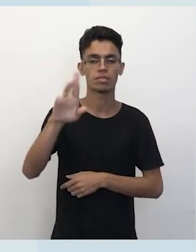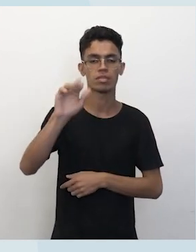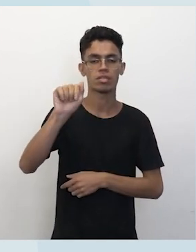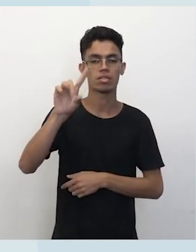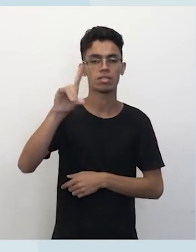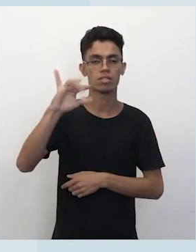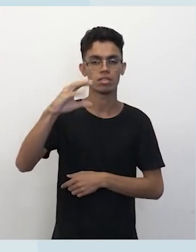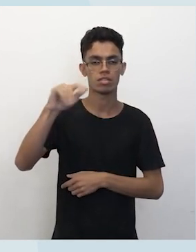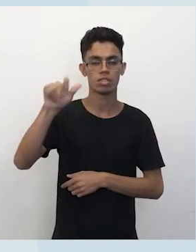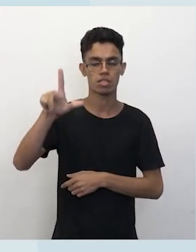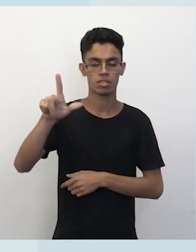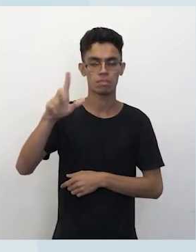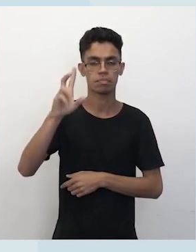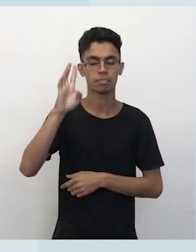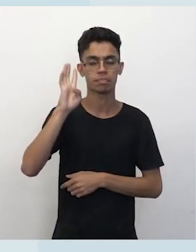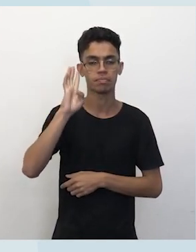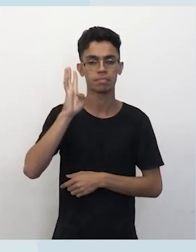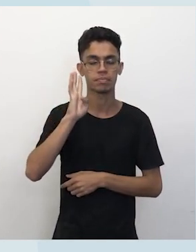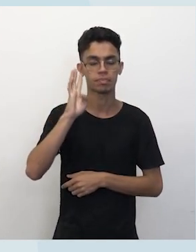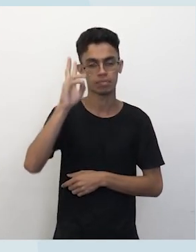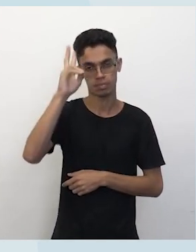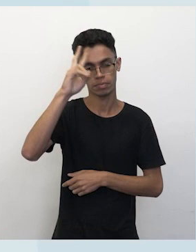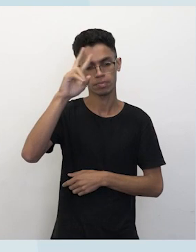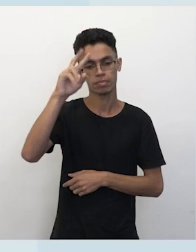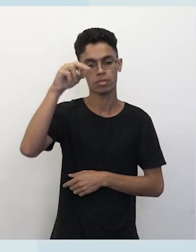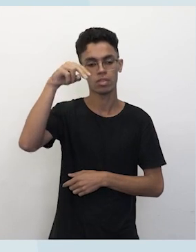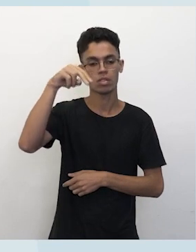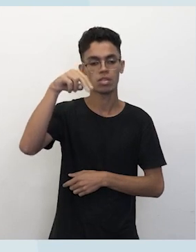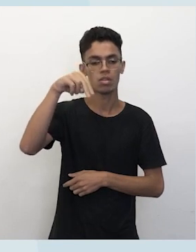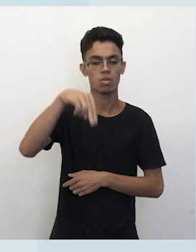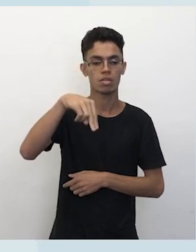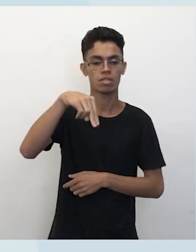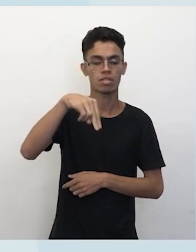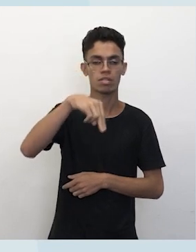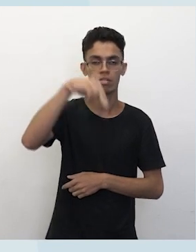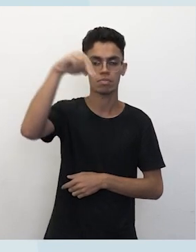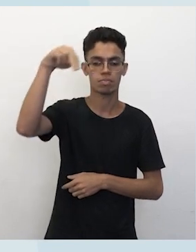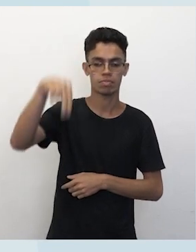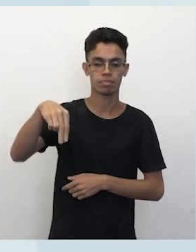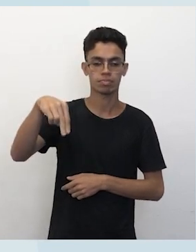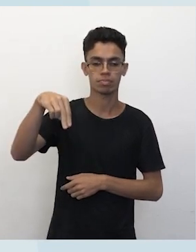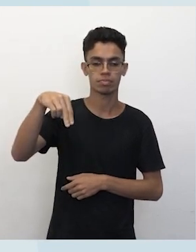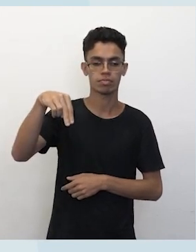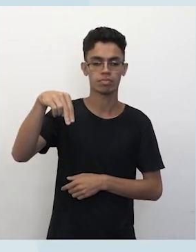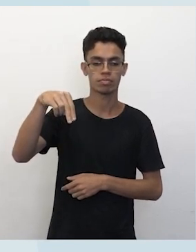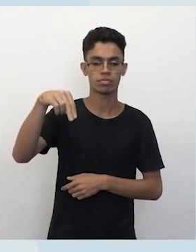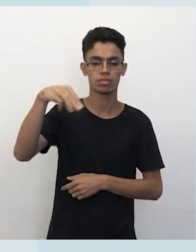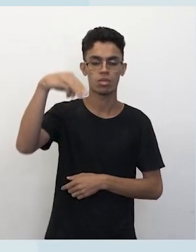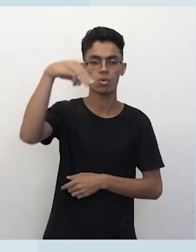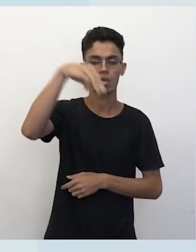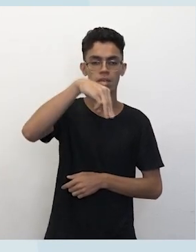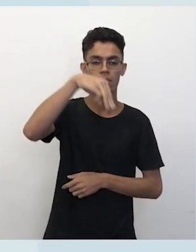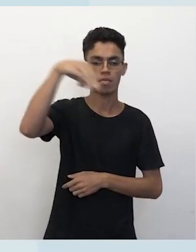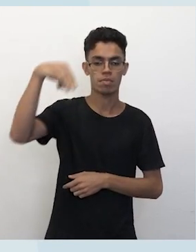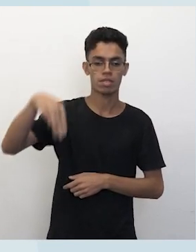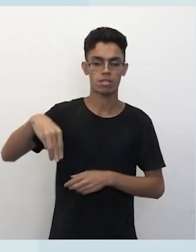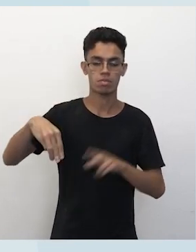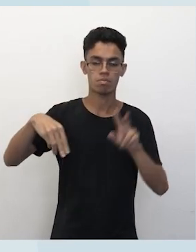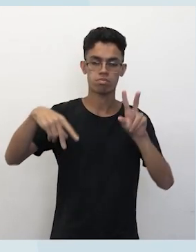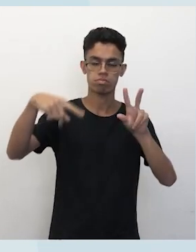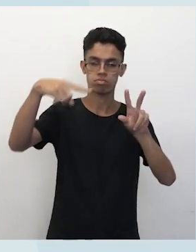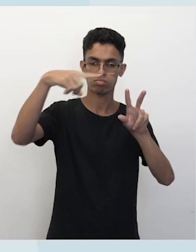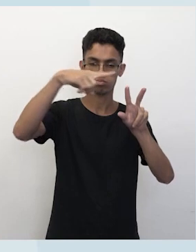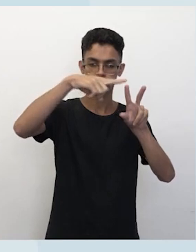tá ok? Lembrando aqui, ó, esse N, ele vai para fora, tá? E o M, tá? Vai lá para dentro